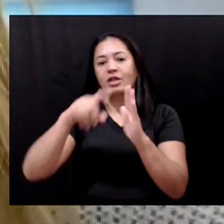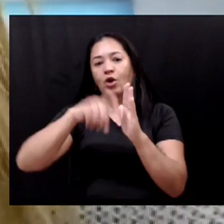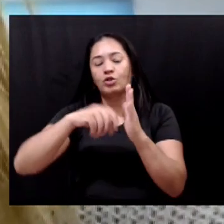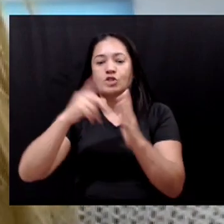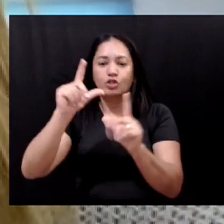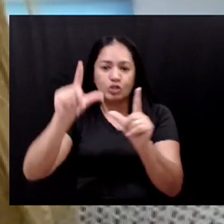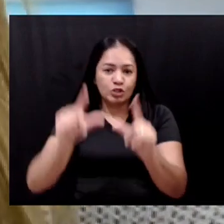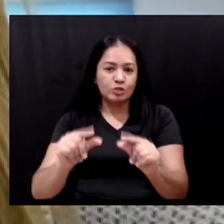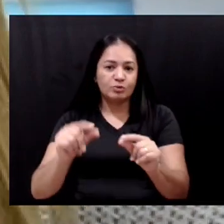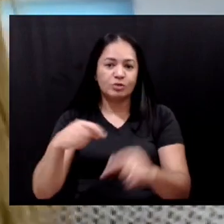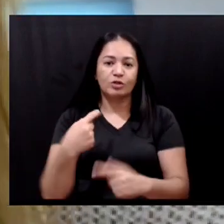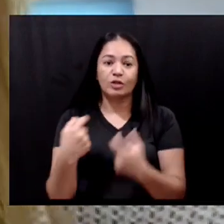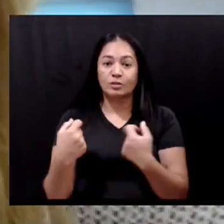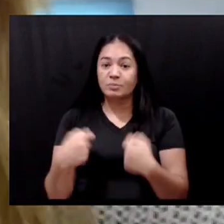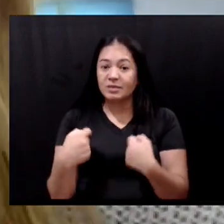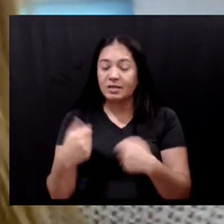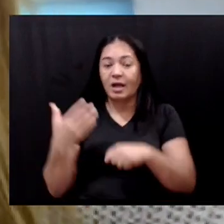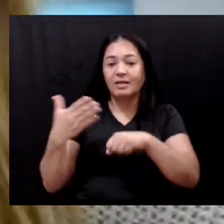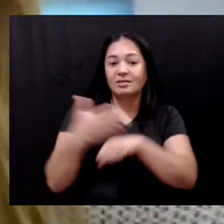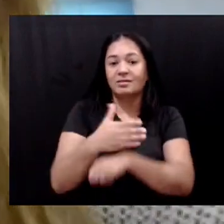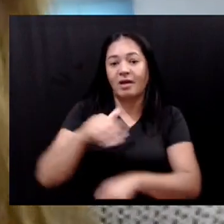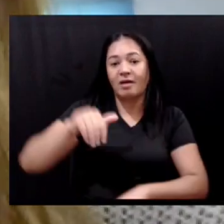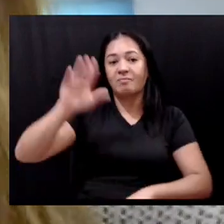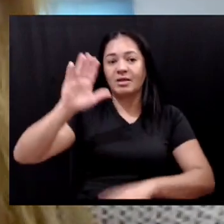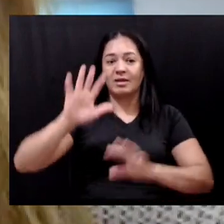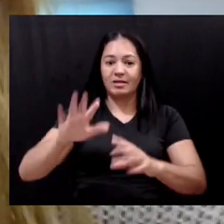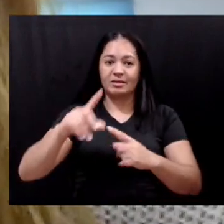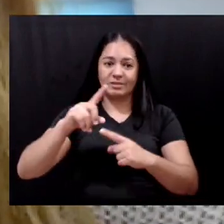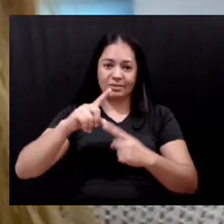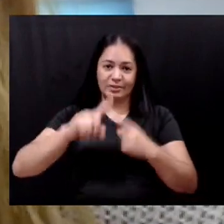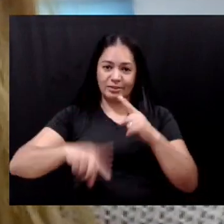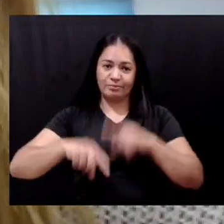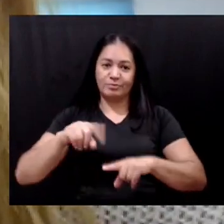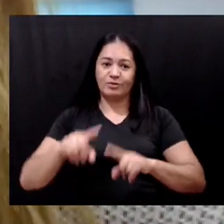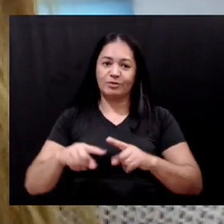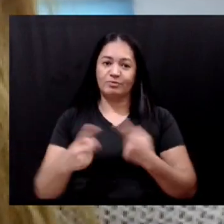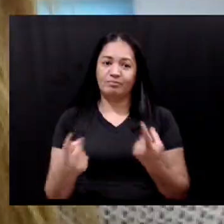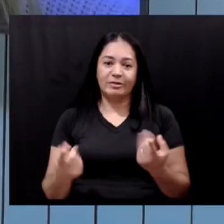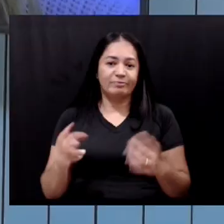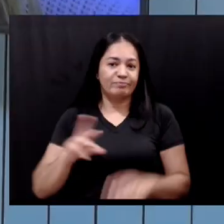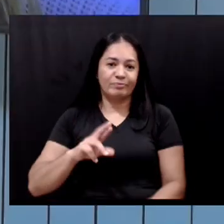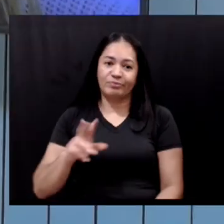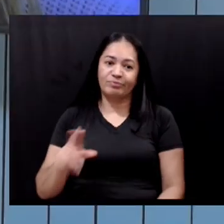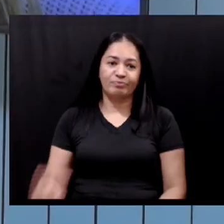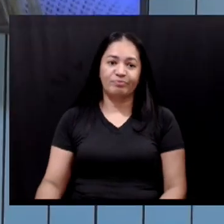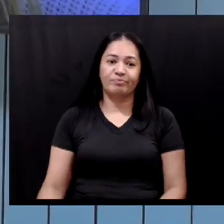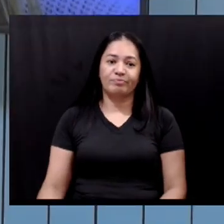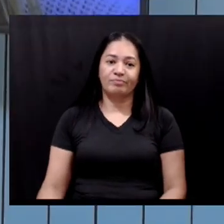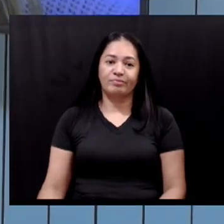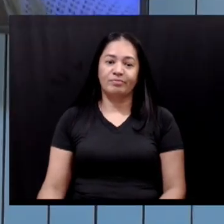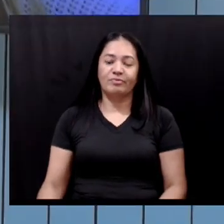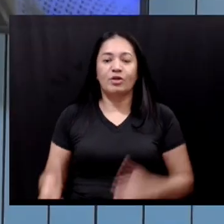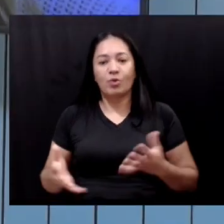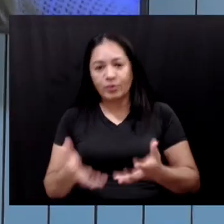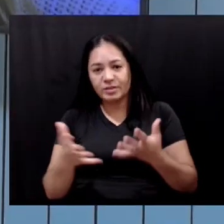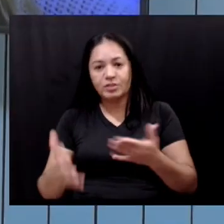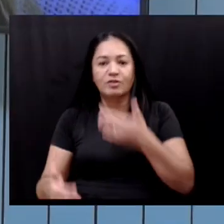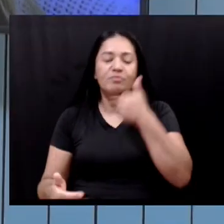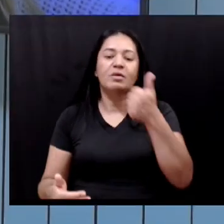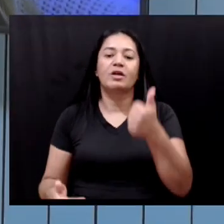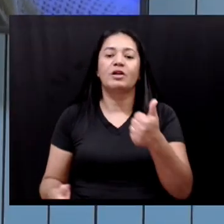produtos. E geralmente a gente vê que não é muito o que acontece. Realmente, um incentivo maior aí para os orgânicos, né,